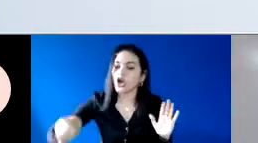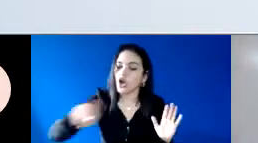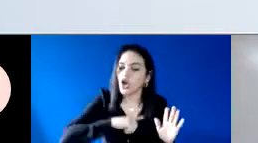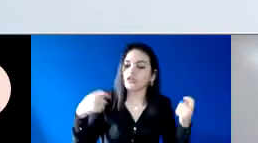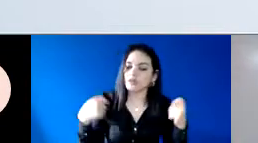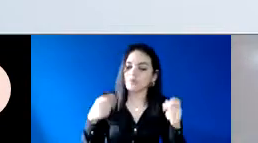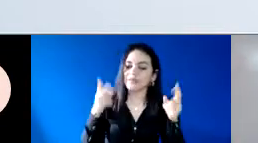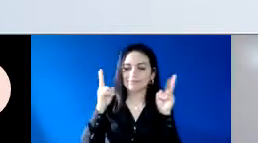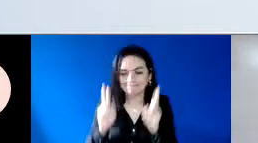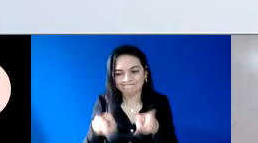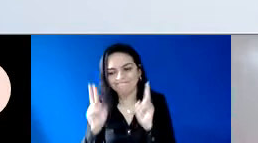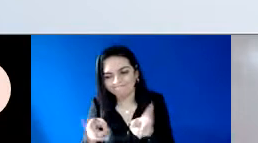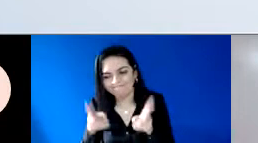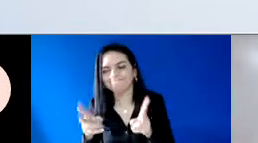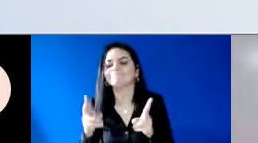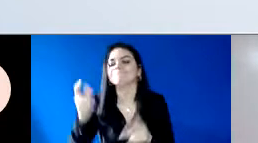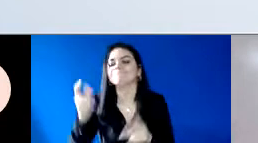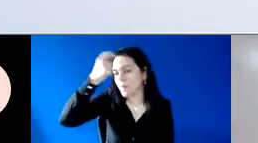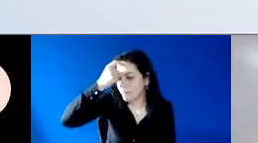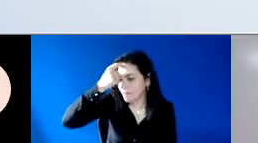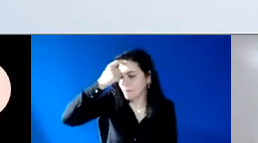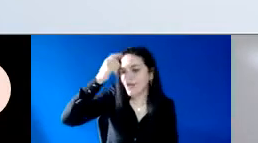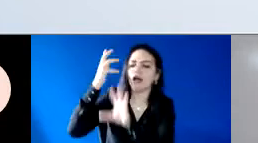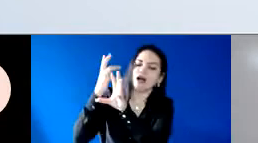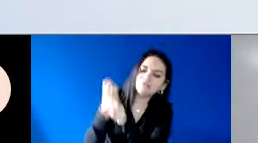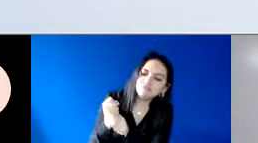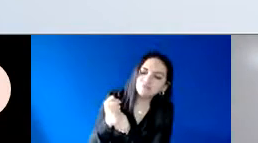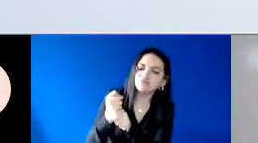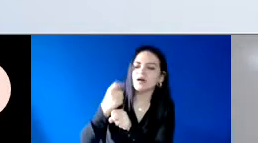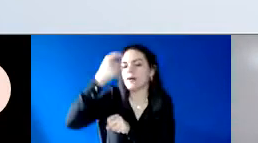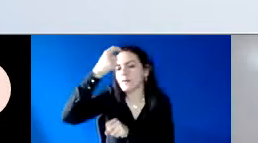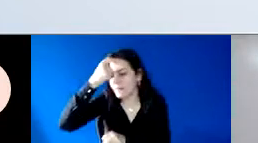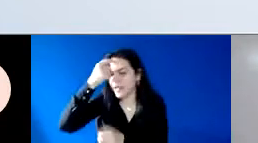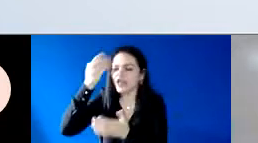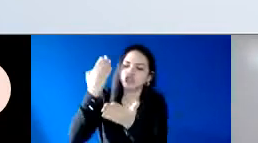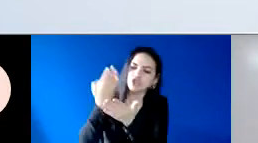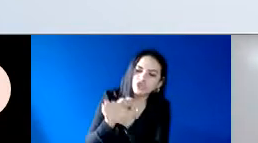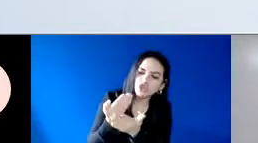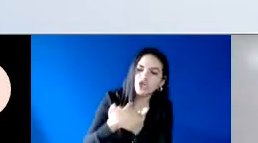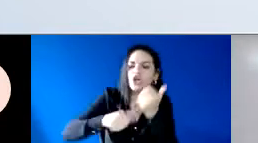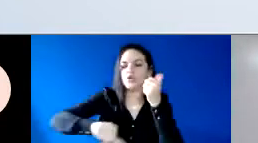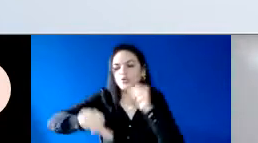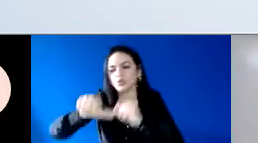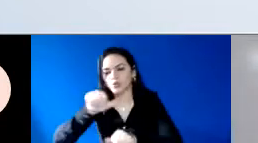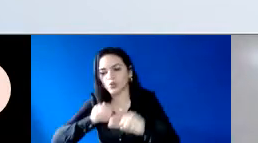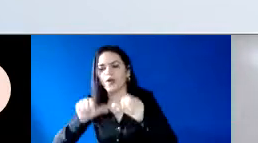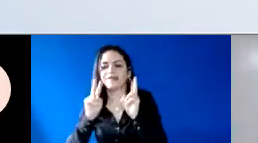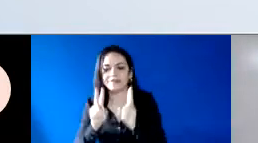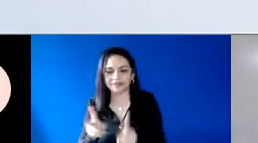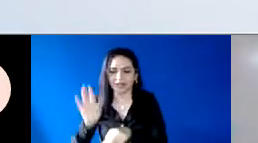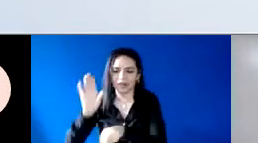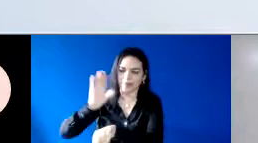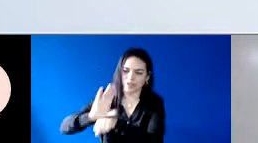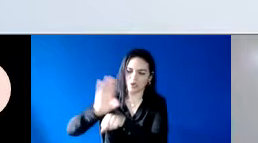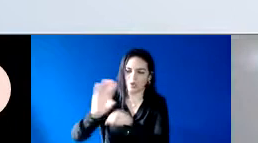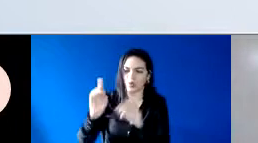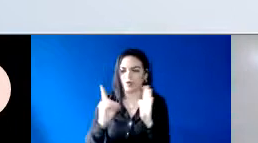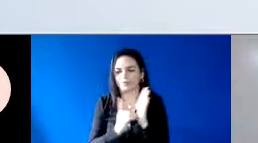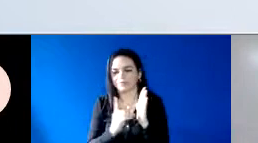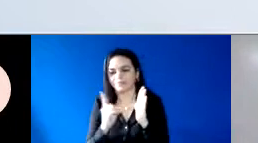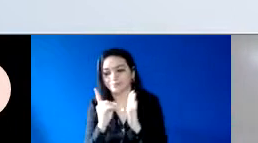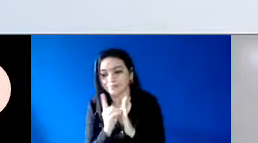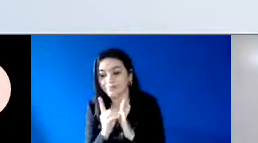todo estar rememorando, redimensionando e redesenhando isso que o decreto...